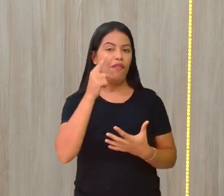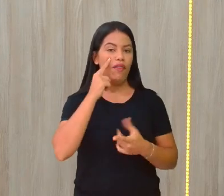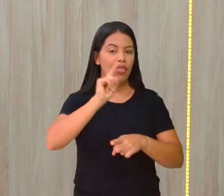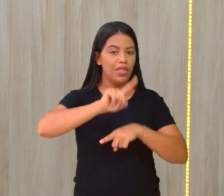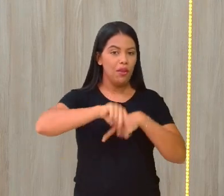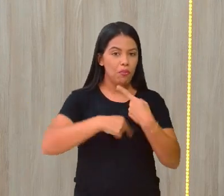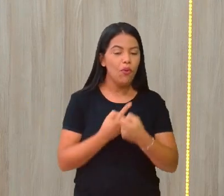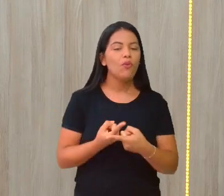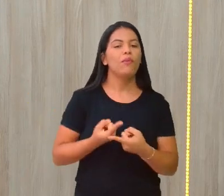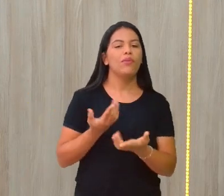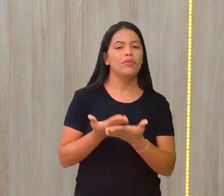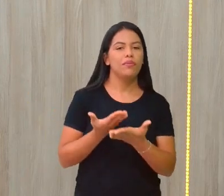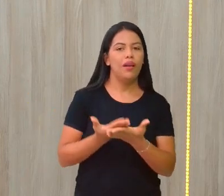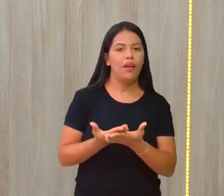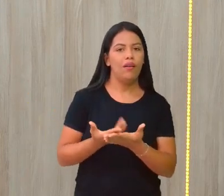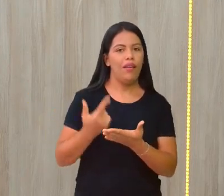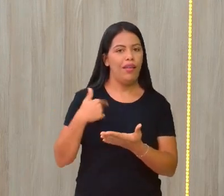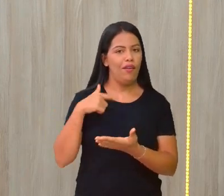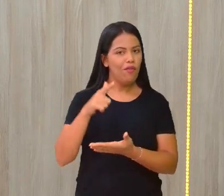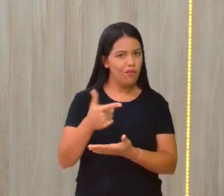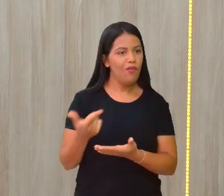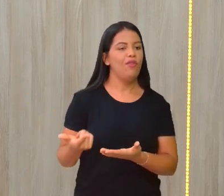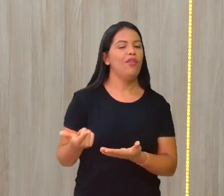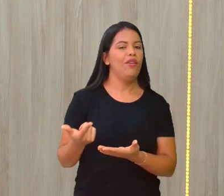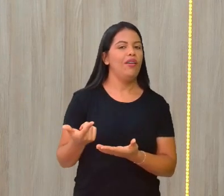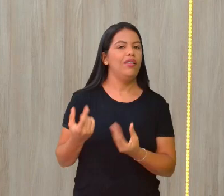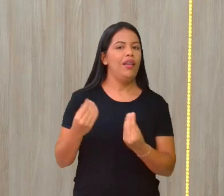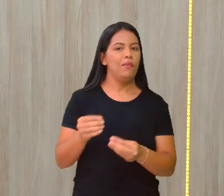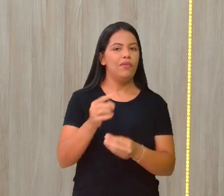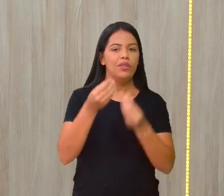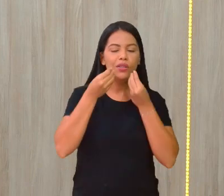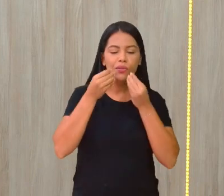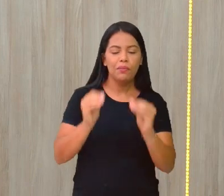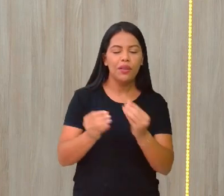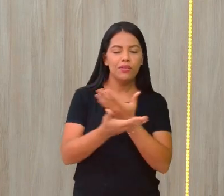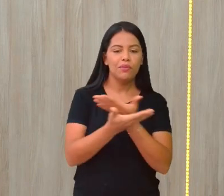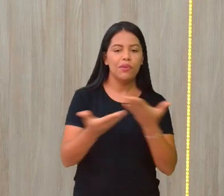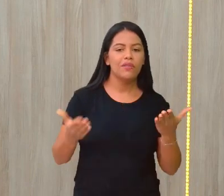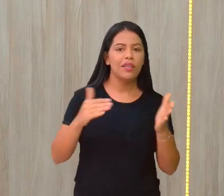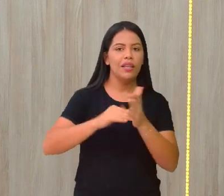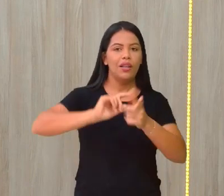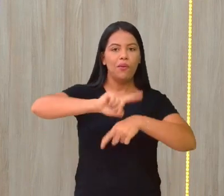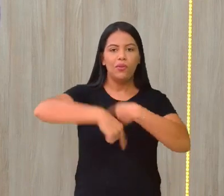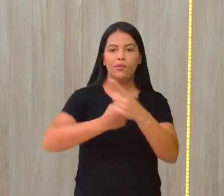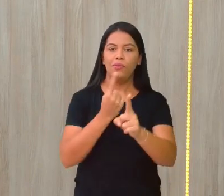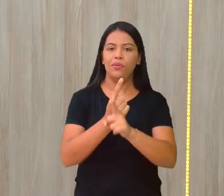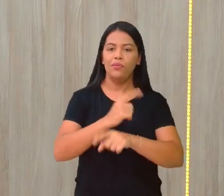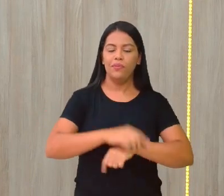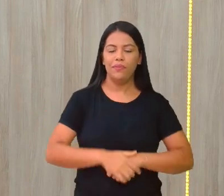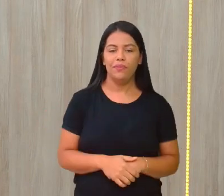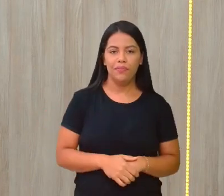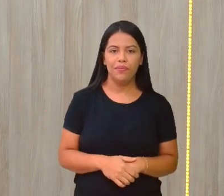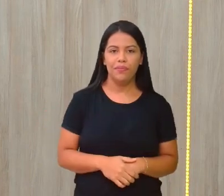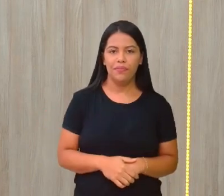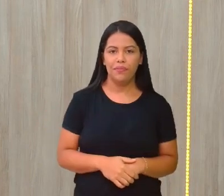detalhe na próxima aula. Vou ficar devendo para vocês. Um beijo enorme e até o próximo encontro.